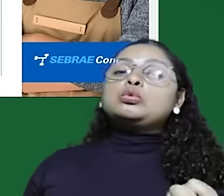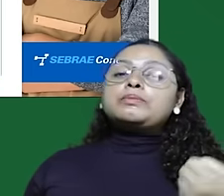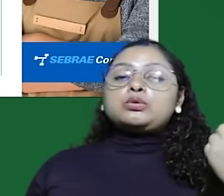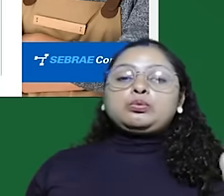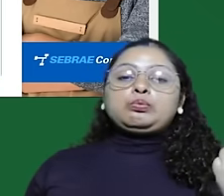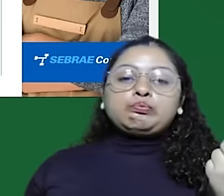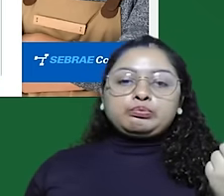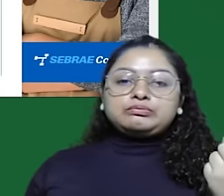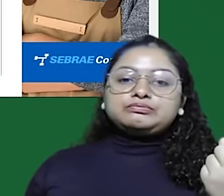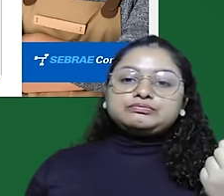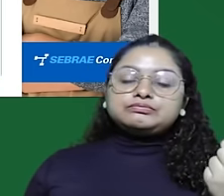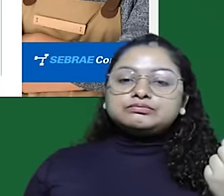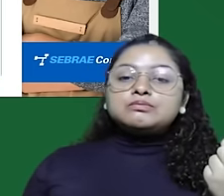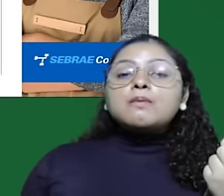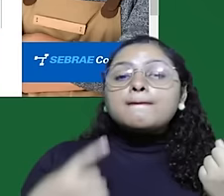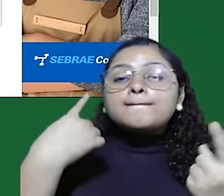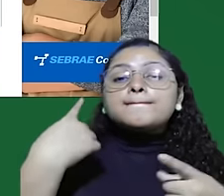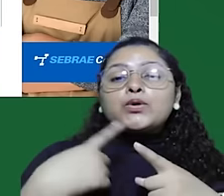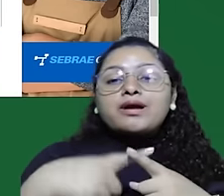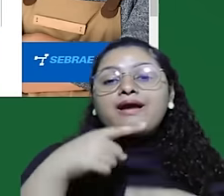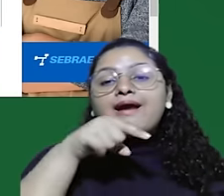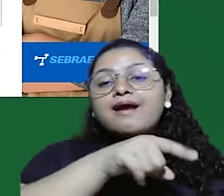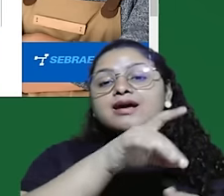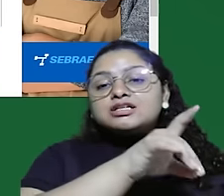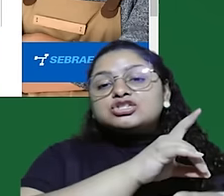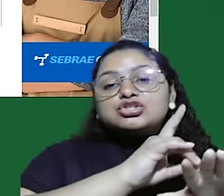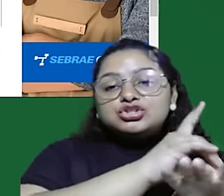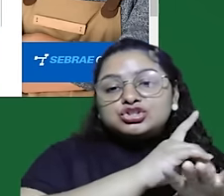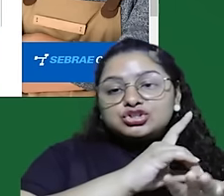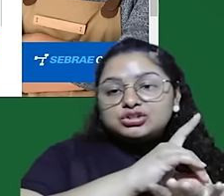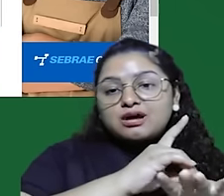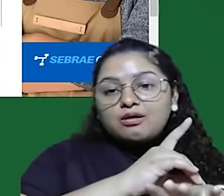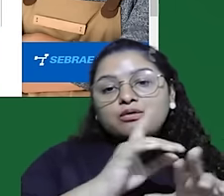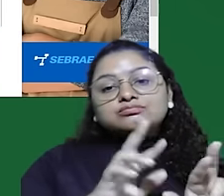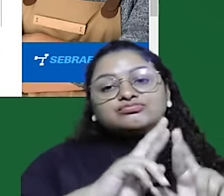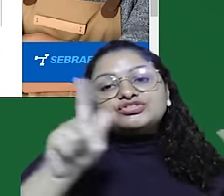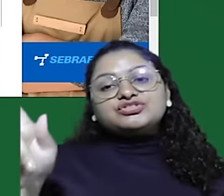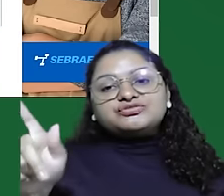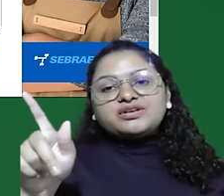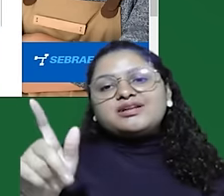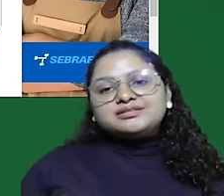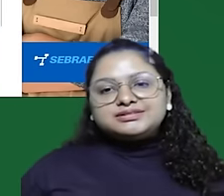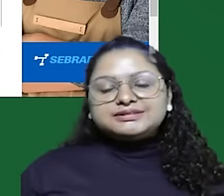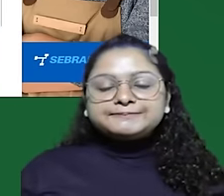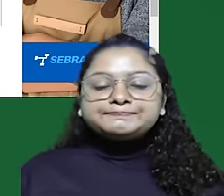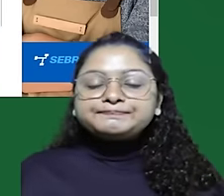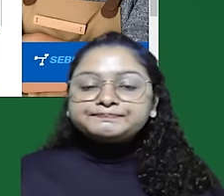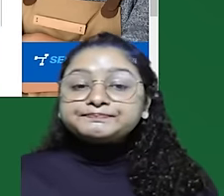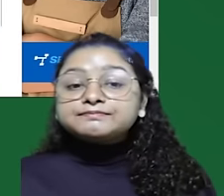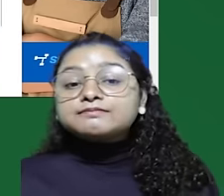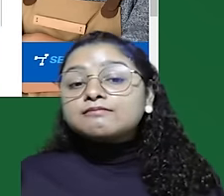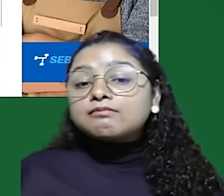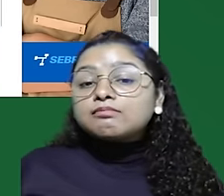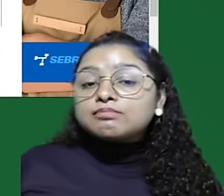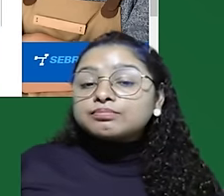outras orientações isso aqui tudo pessoal o seu contador vai dar um apoio tá a gente ainda não tem aqui conosco